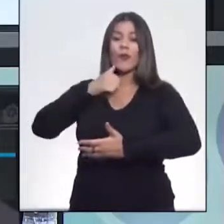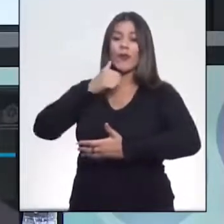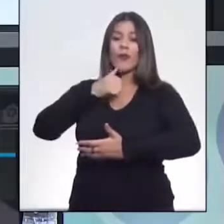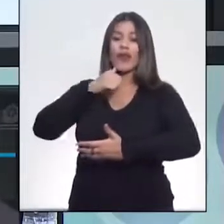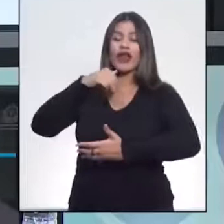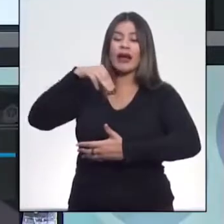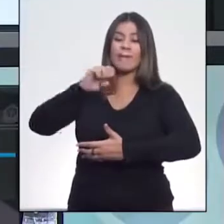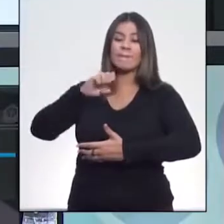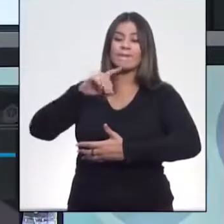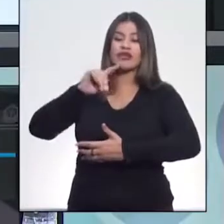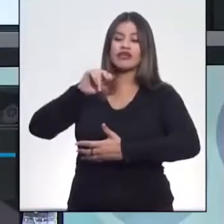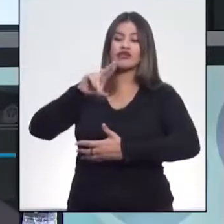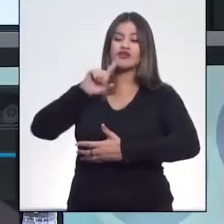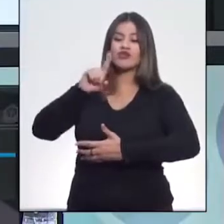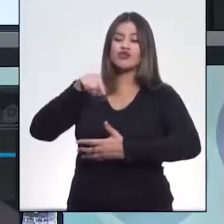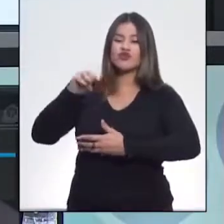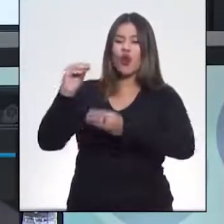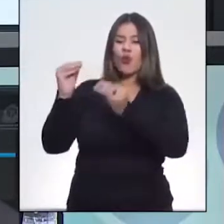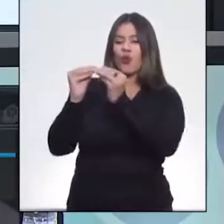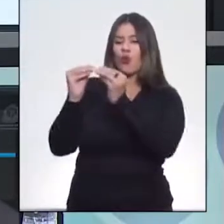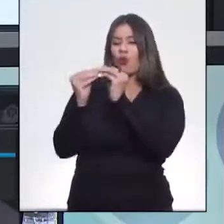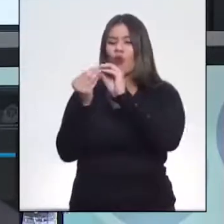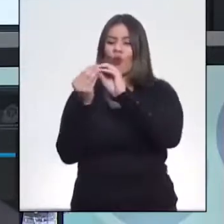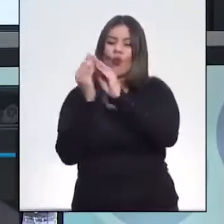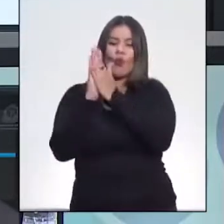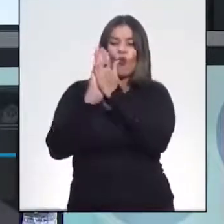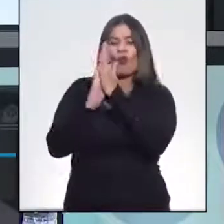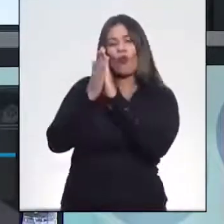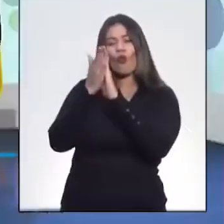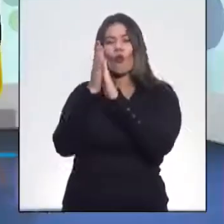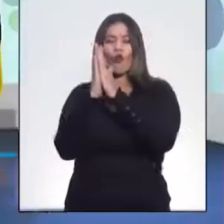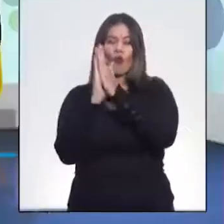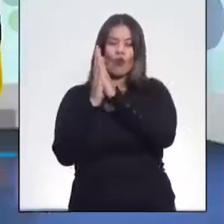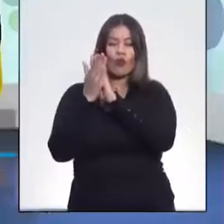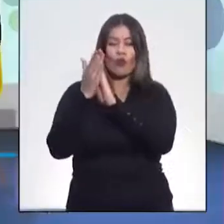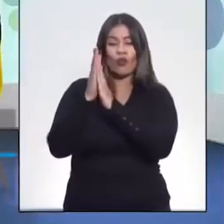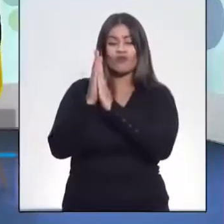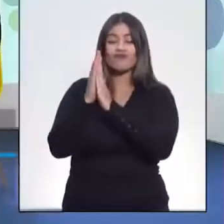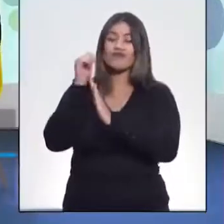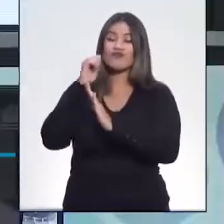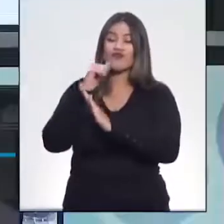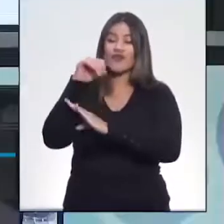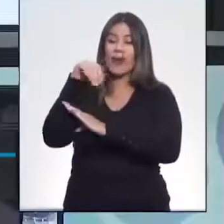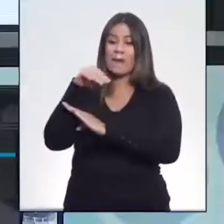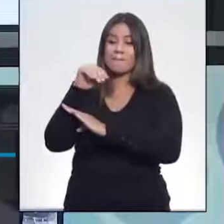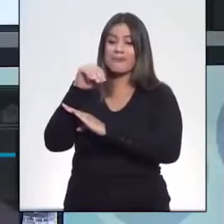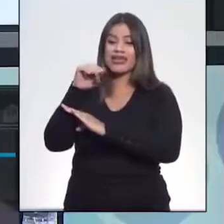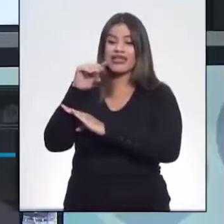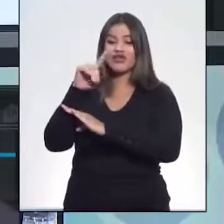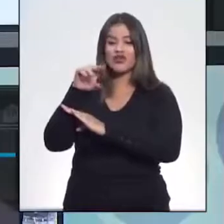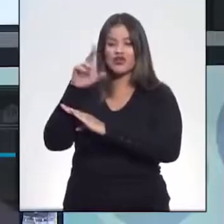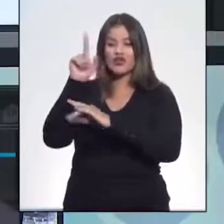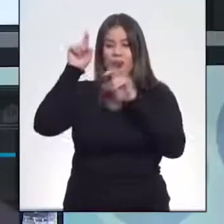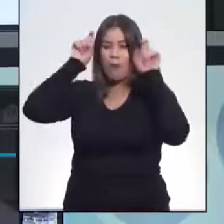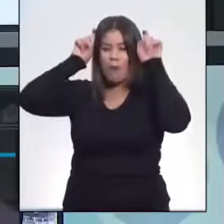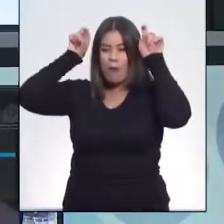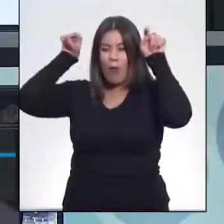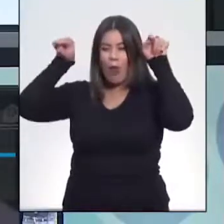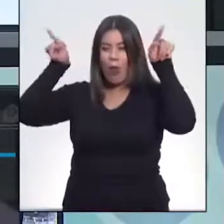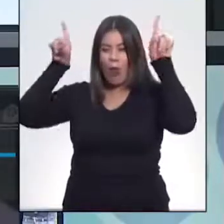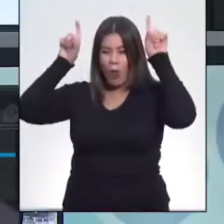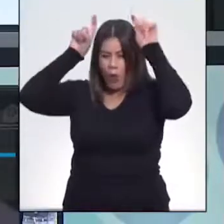de Atena tão que ele faz e vai dar umas beijoca lá na medusa né Atena ficou extremamente